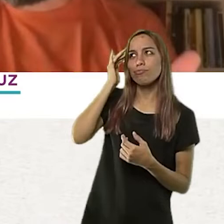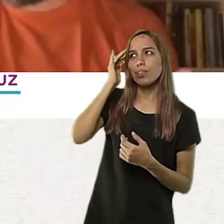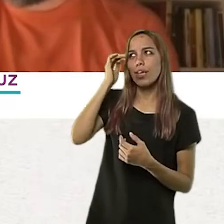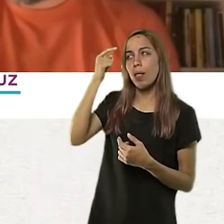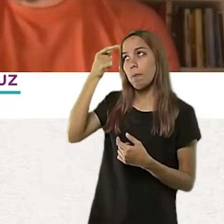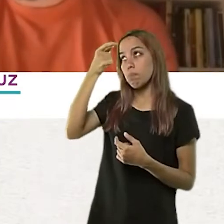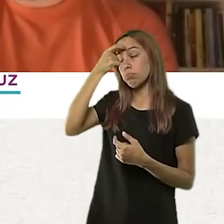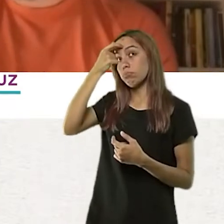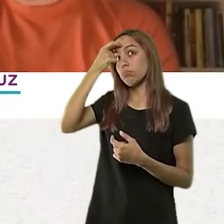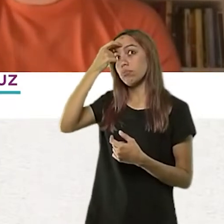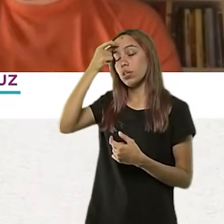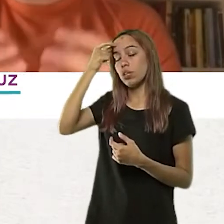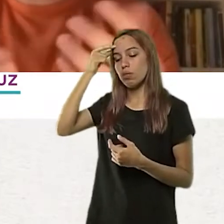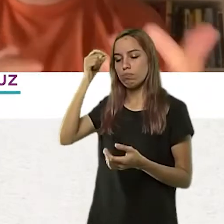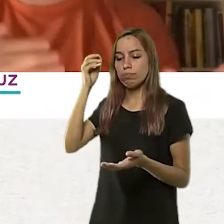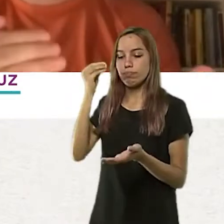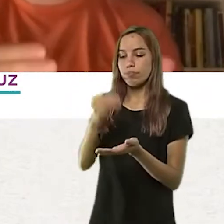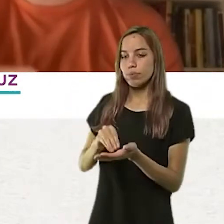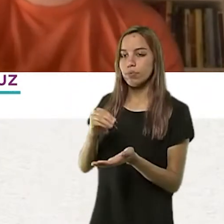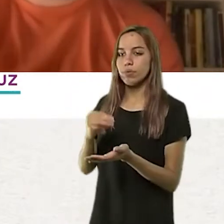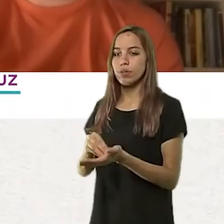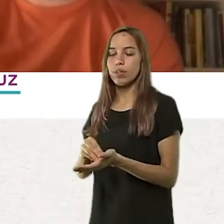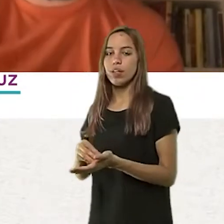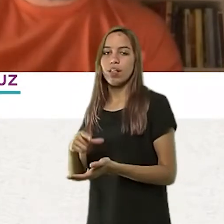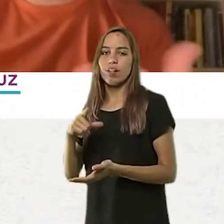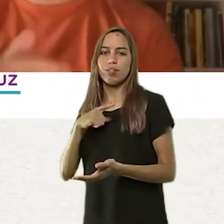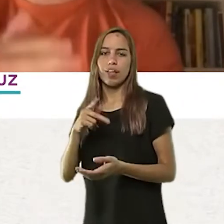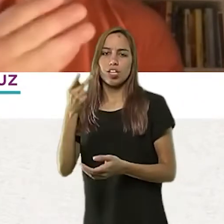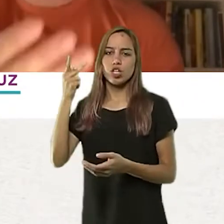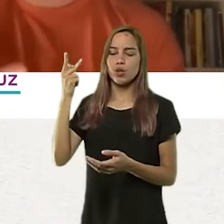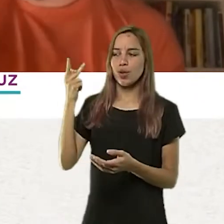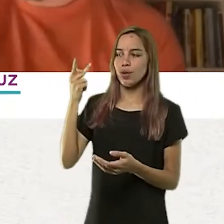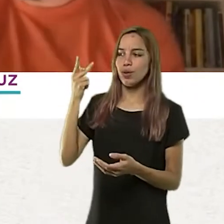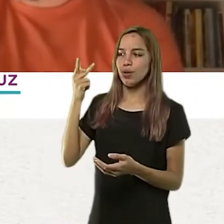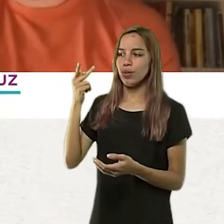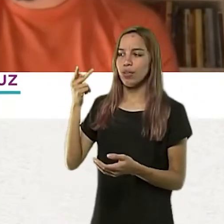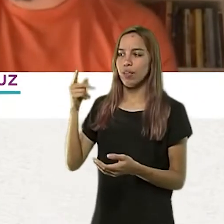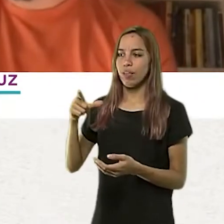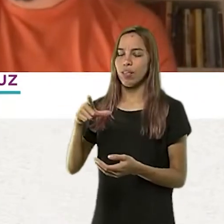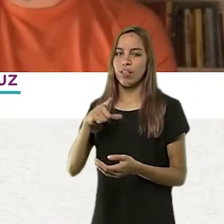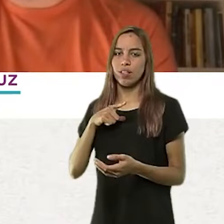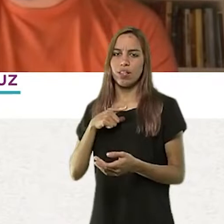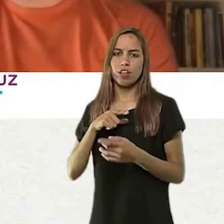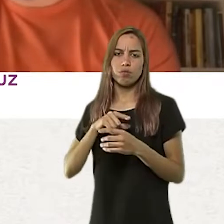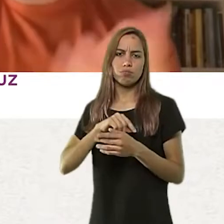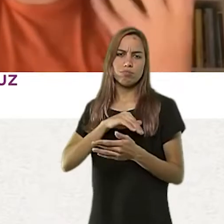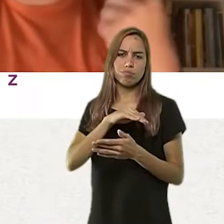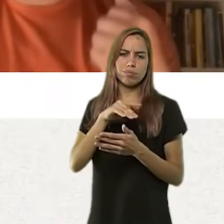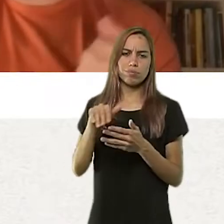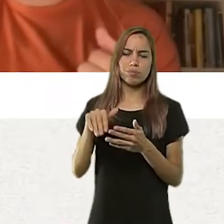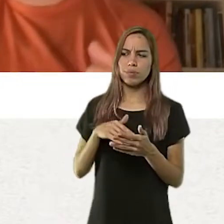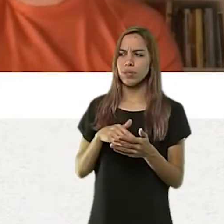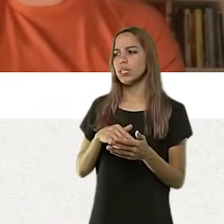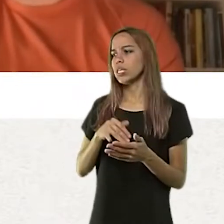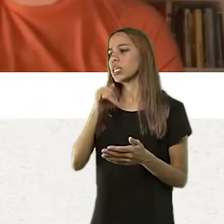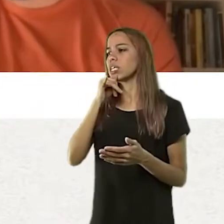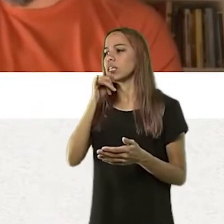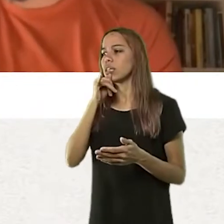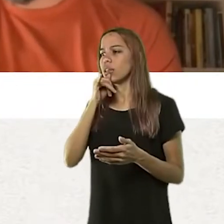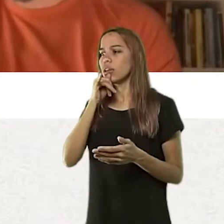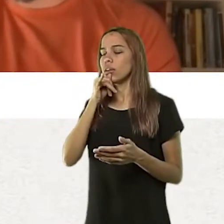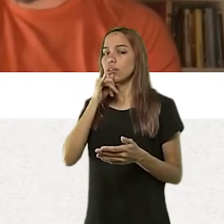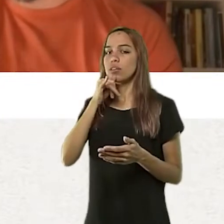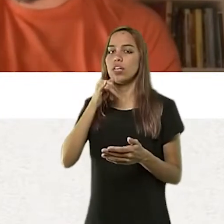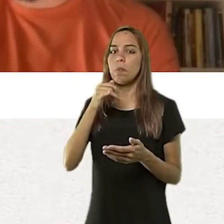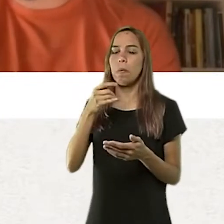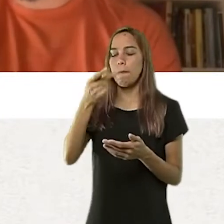há contos, e normalmente estão atribuídos a determinados autores, que às vezes não existem, a maior parte